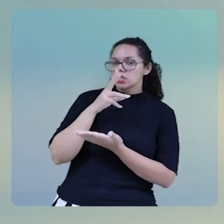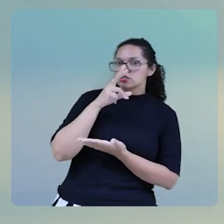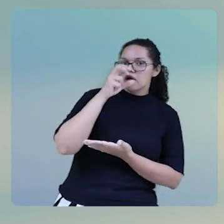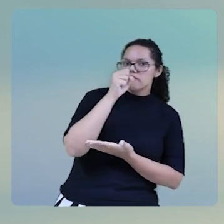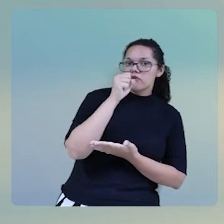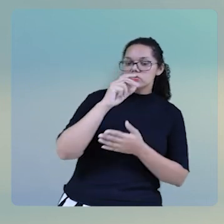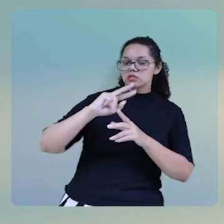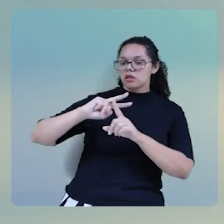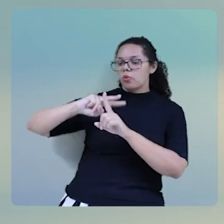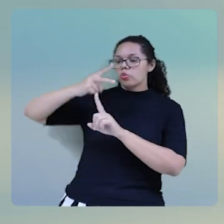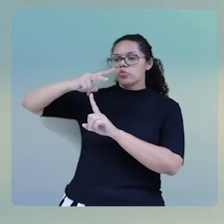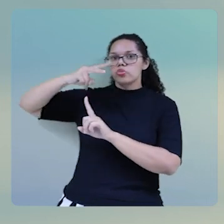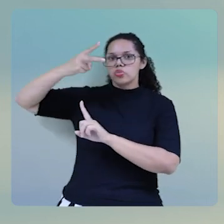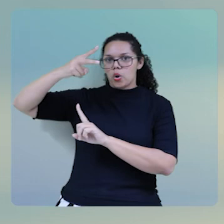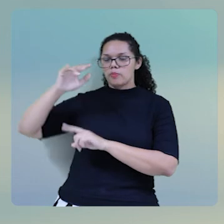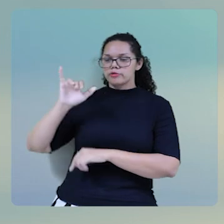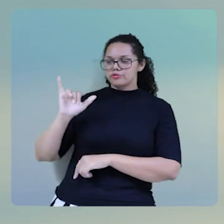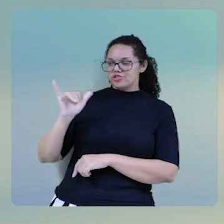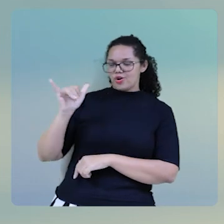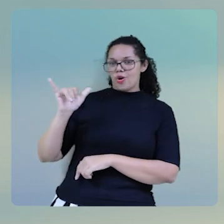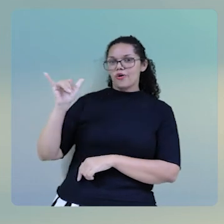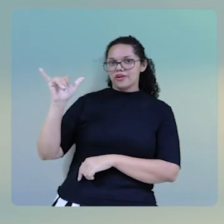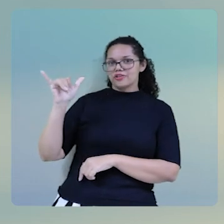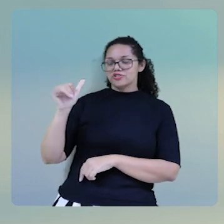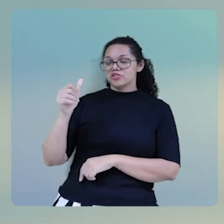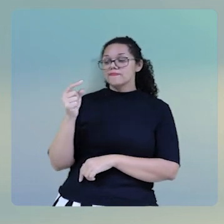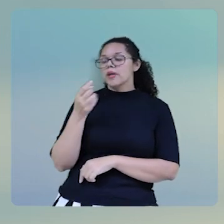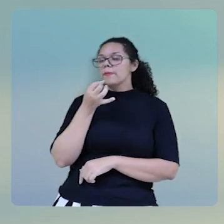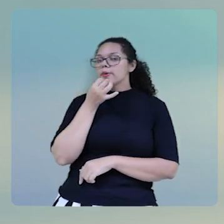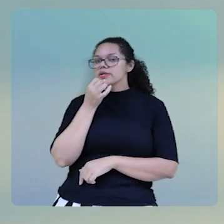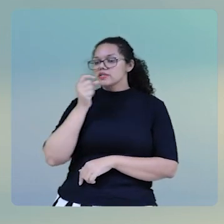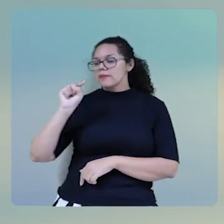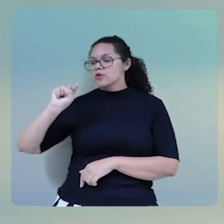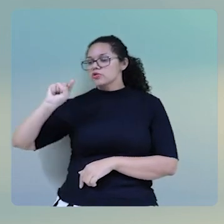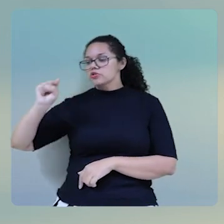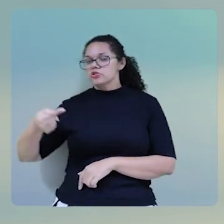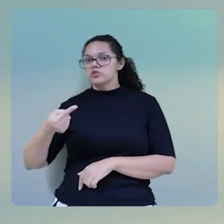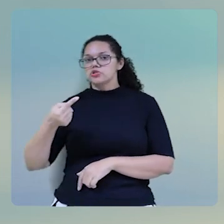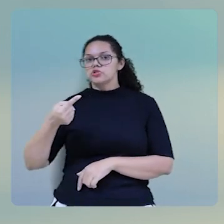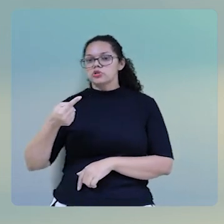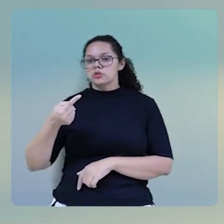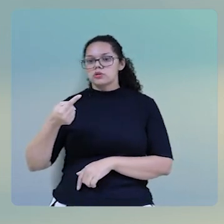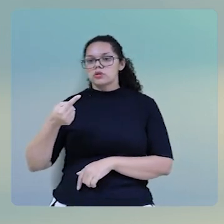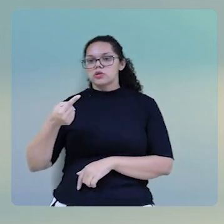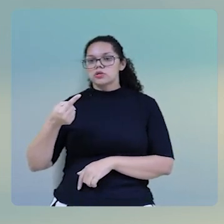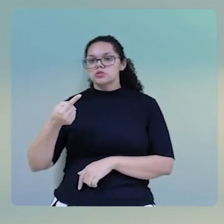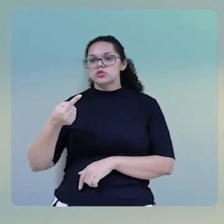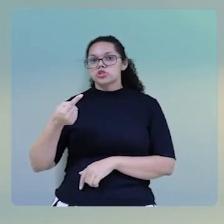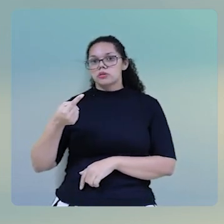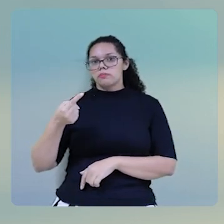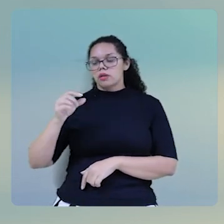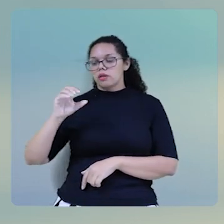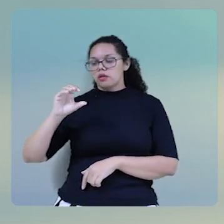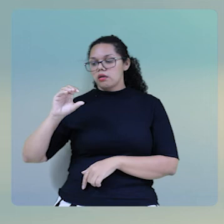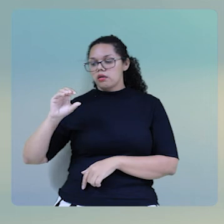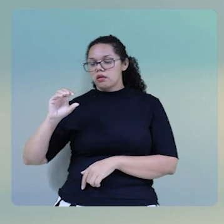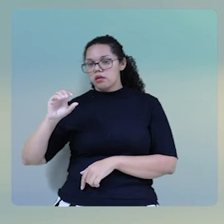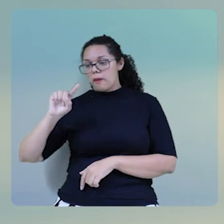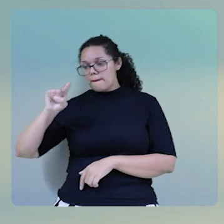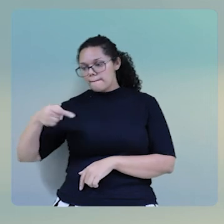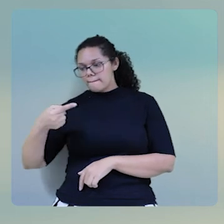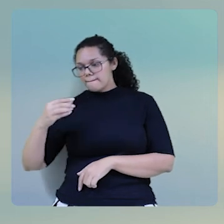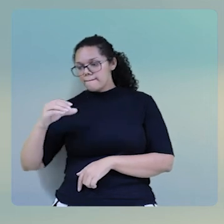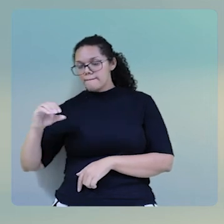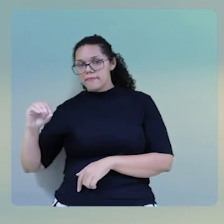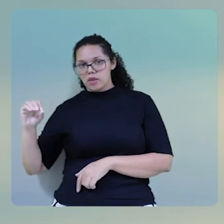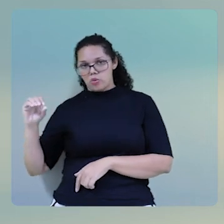corrente. Então aqui vai passar uma corrente elétrica de 1000 amperes, de 1000 miliamperes, tá certo? Então,